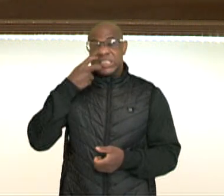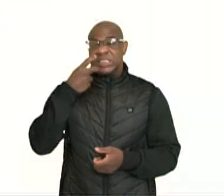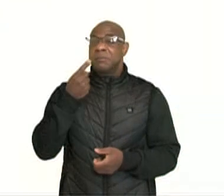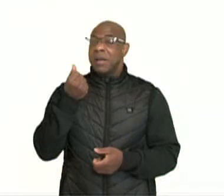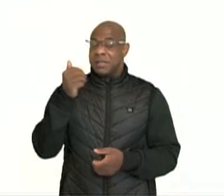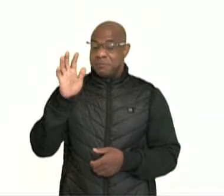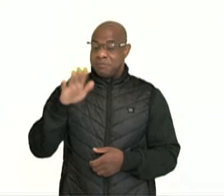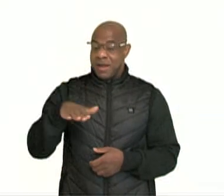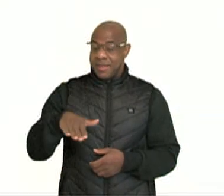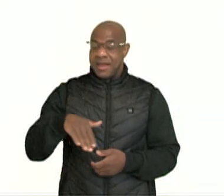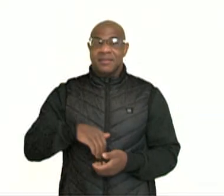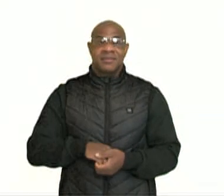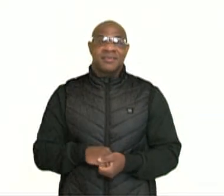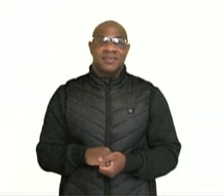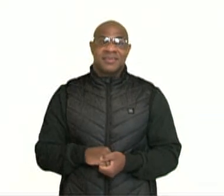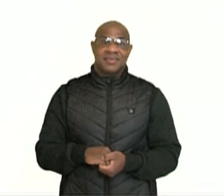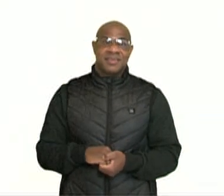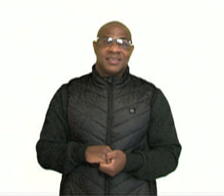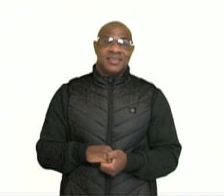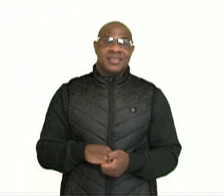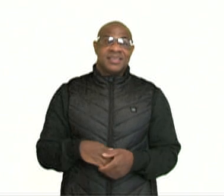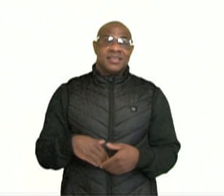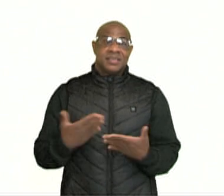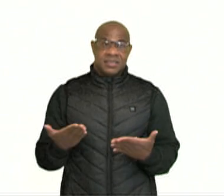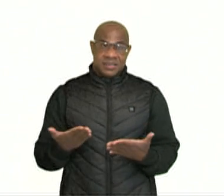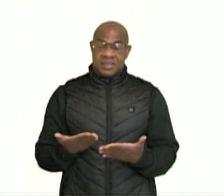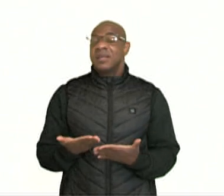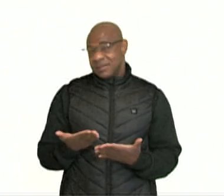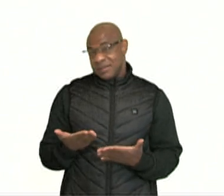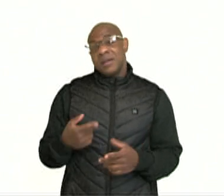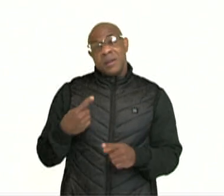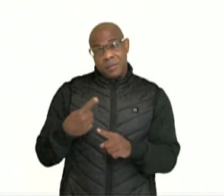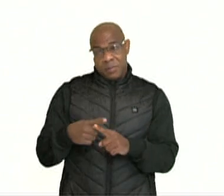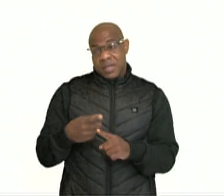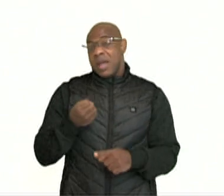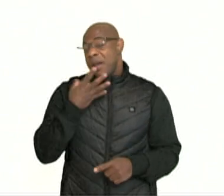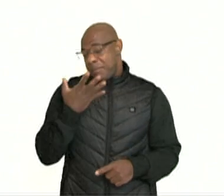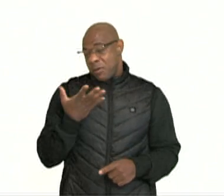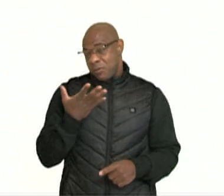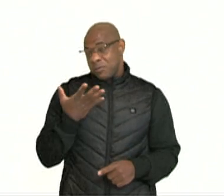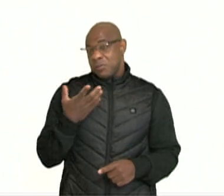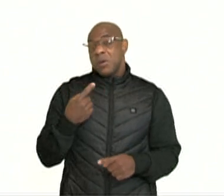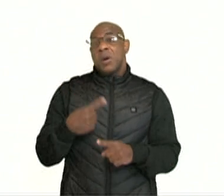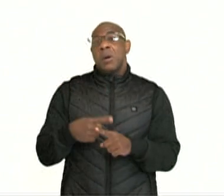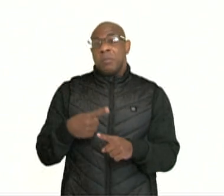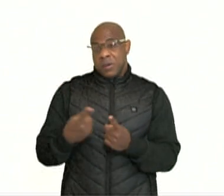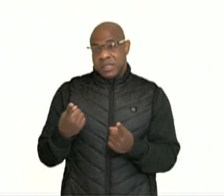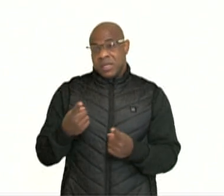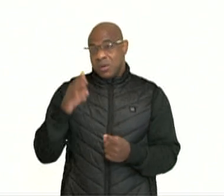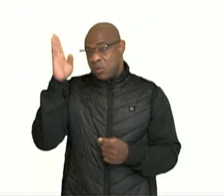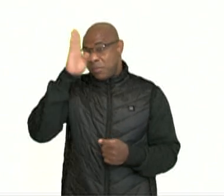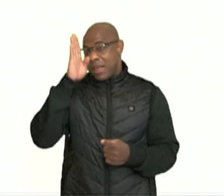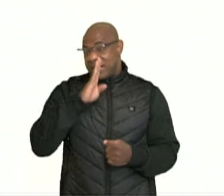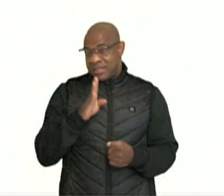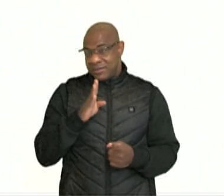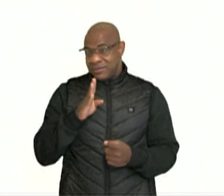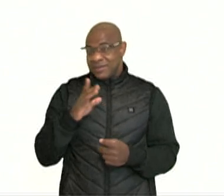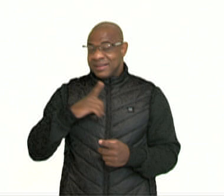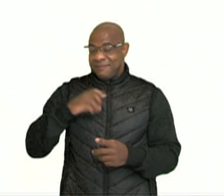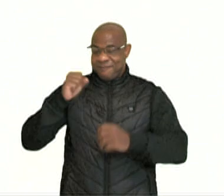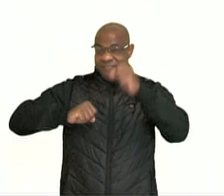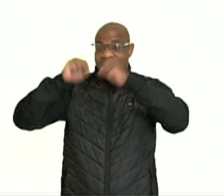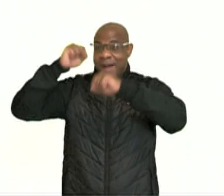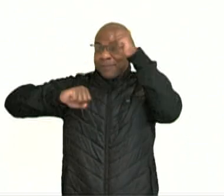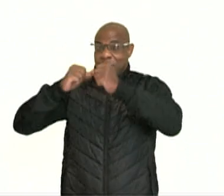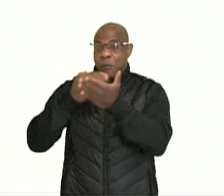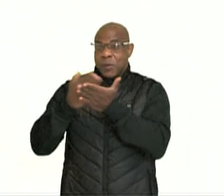baratos. O fato de o Brasil produzir aparelhos levou a uma consequência, que nesse caso foi baratear, né, os aparelhos. Então, antes, como